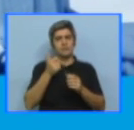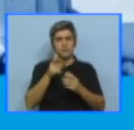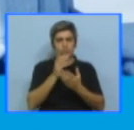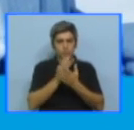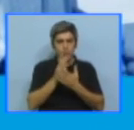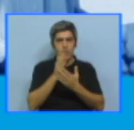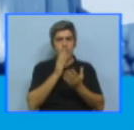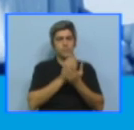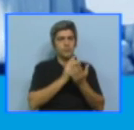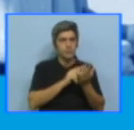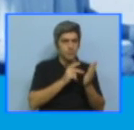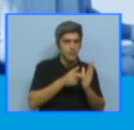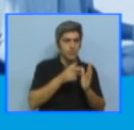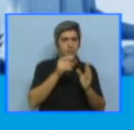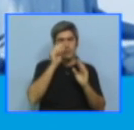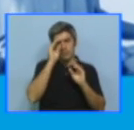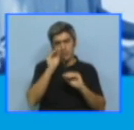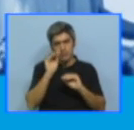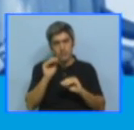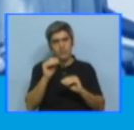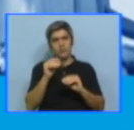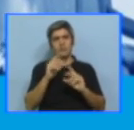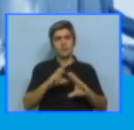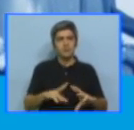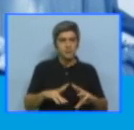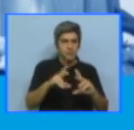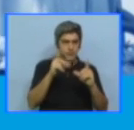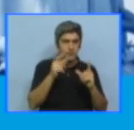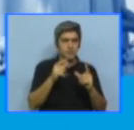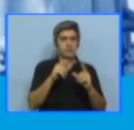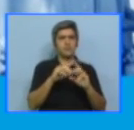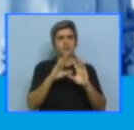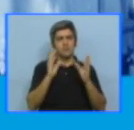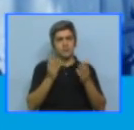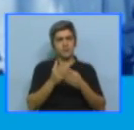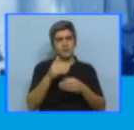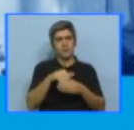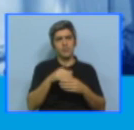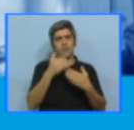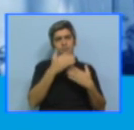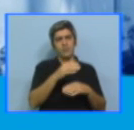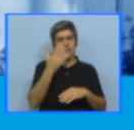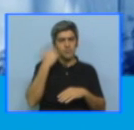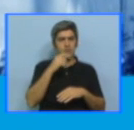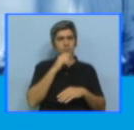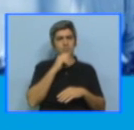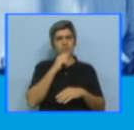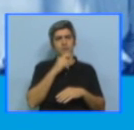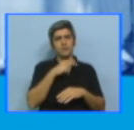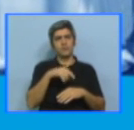escolas técnicas, ao ensino, ao desenvolvimento, enfim, dentro dos limites que na altura era